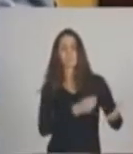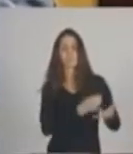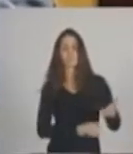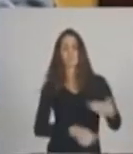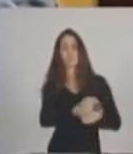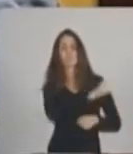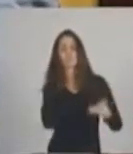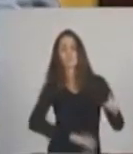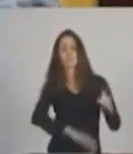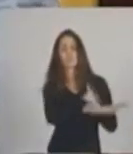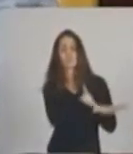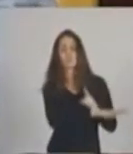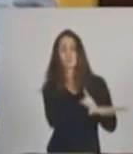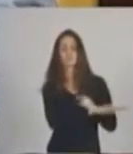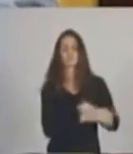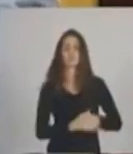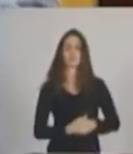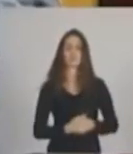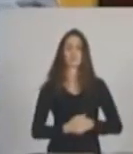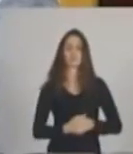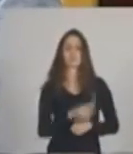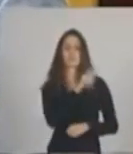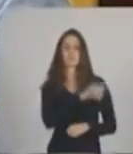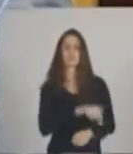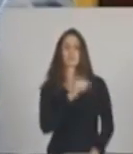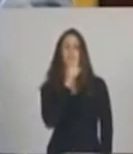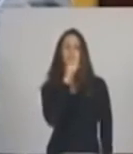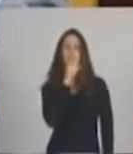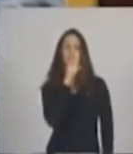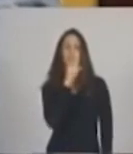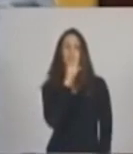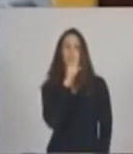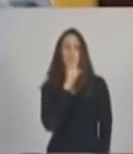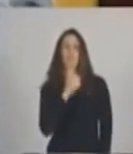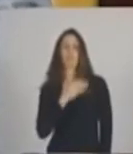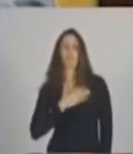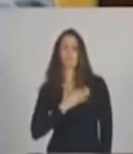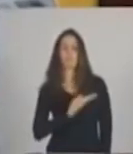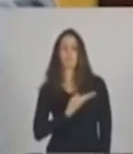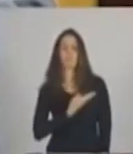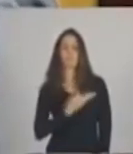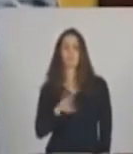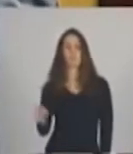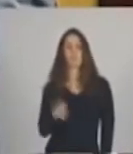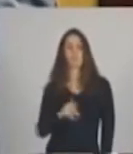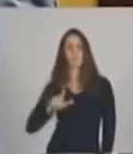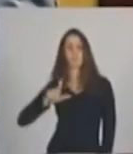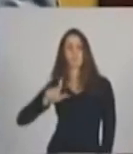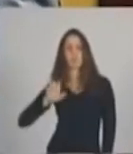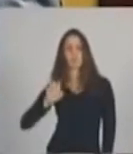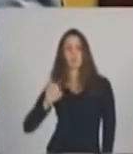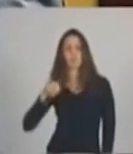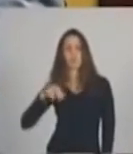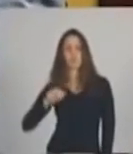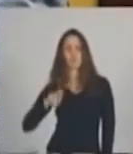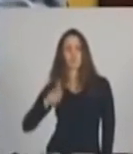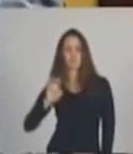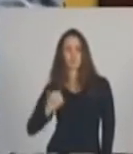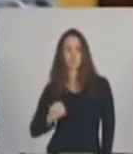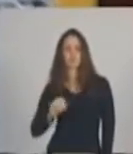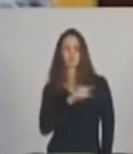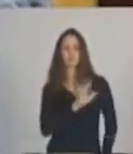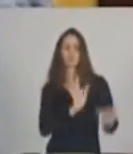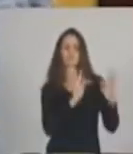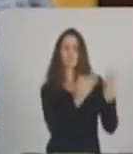serviços prestados. É a avó de um grande amigo meu, que é o professor Leonardo Gomes. Então são